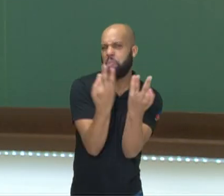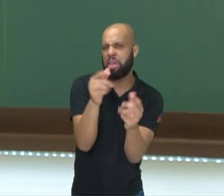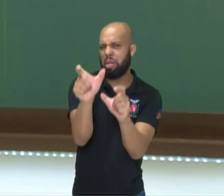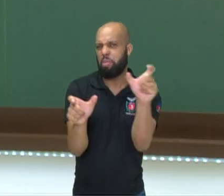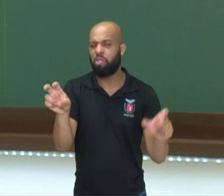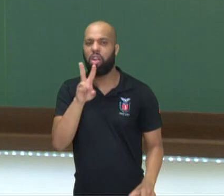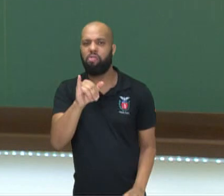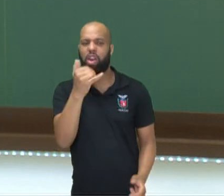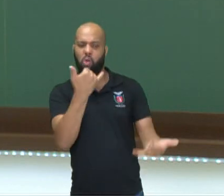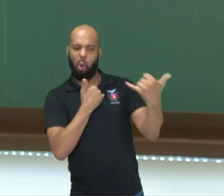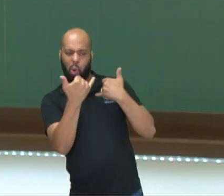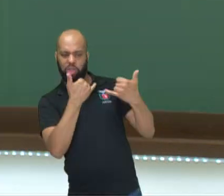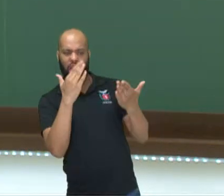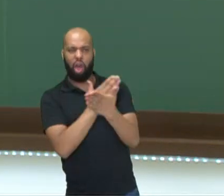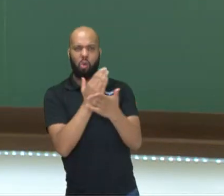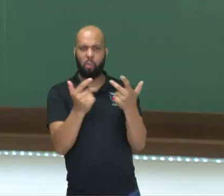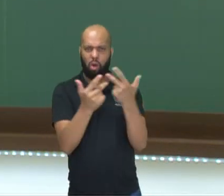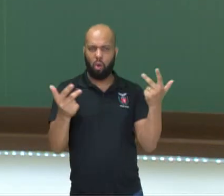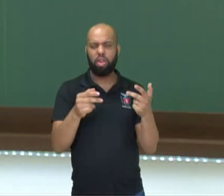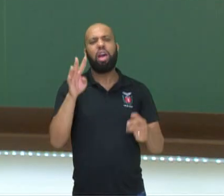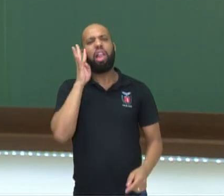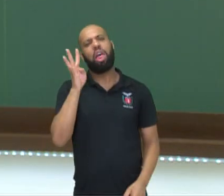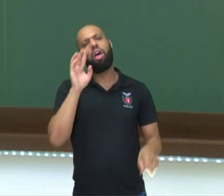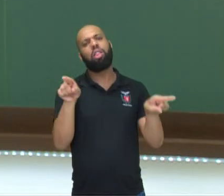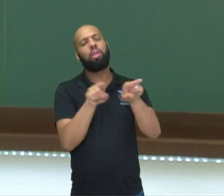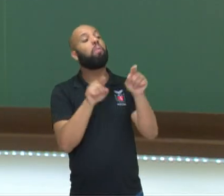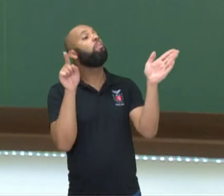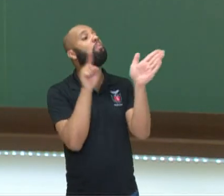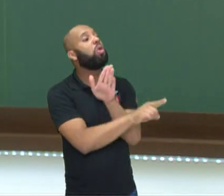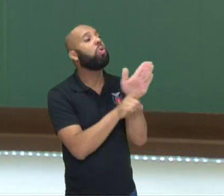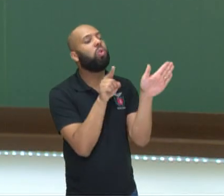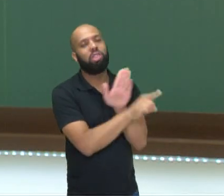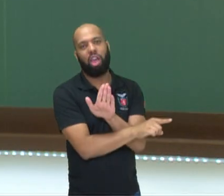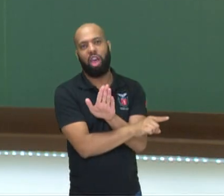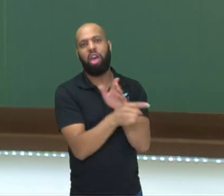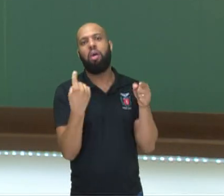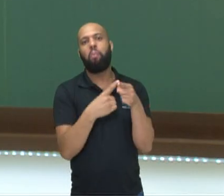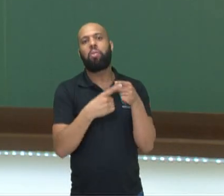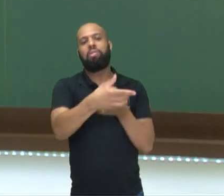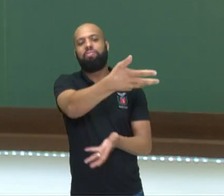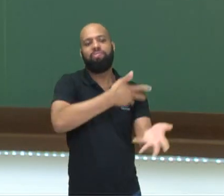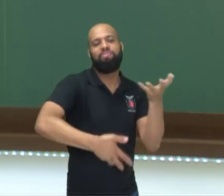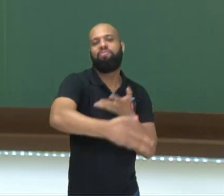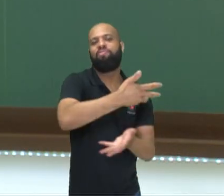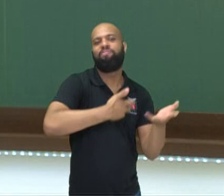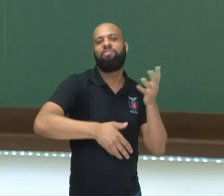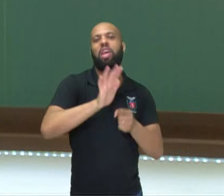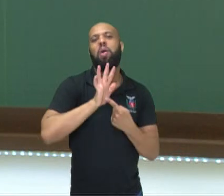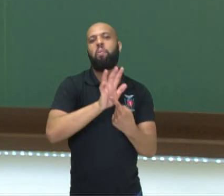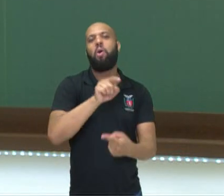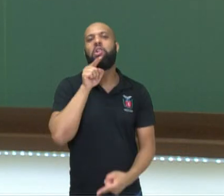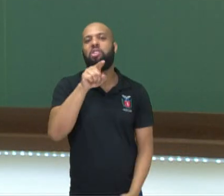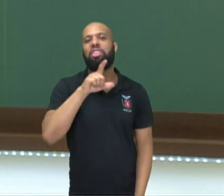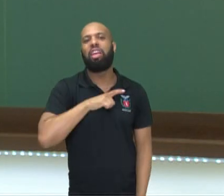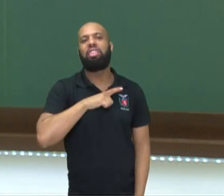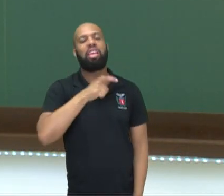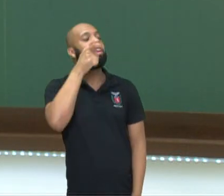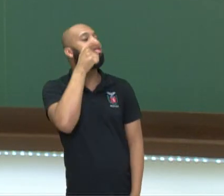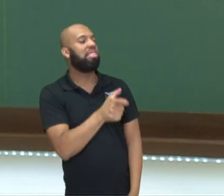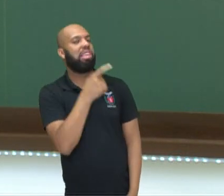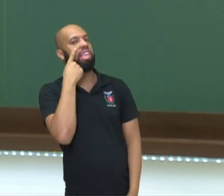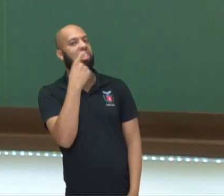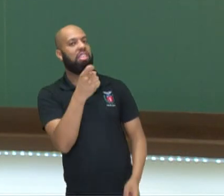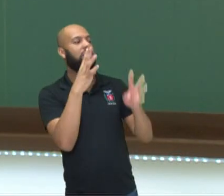vai te contar alguma coisa, é legal você perguntar, você se inteirar, você interagir. Isso demonstra